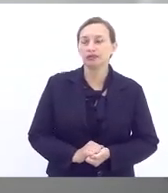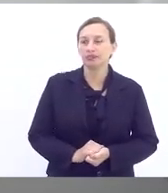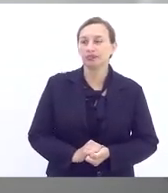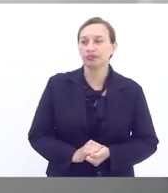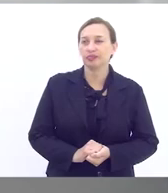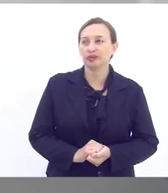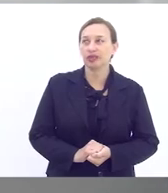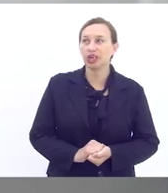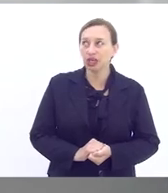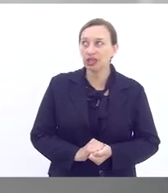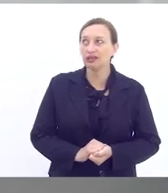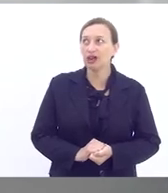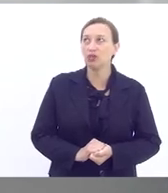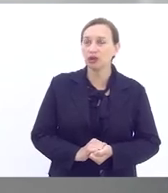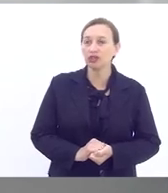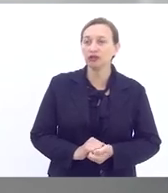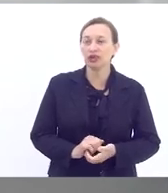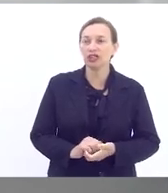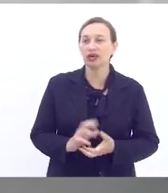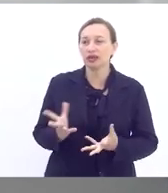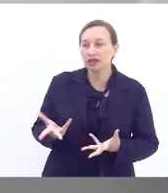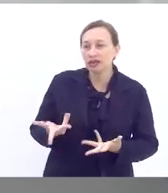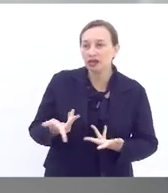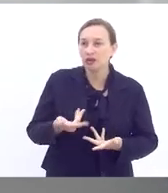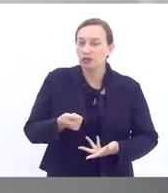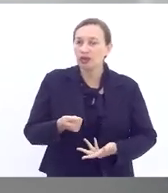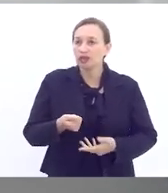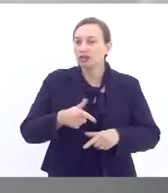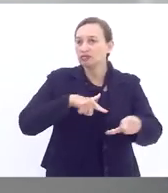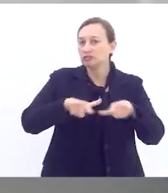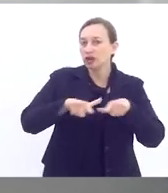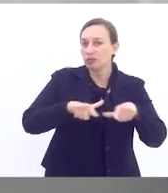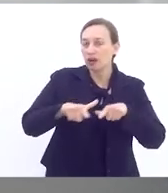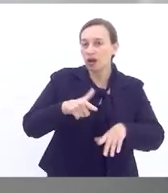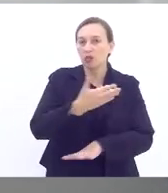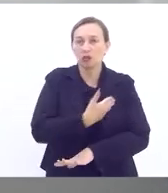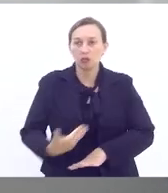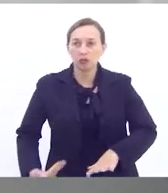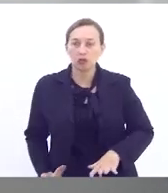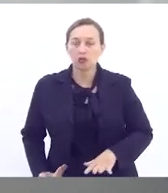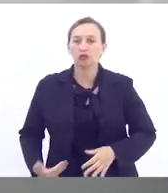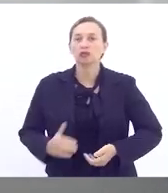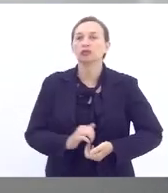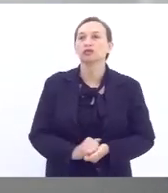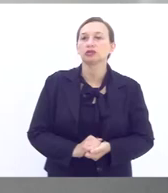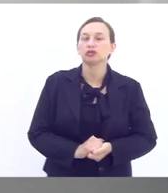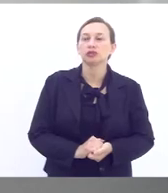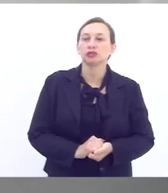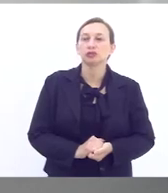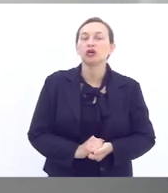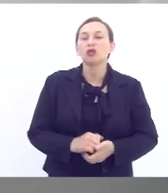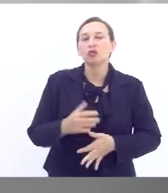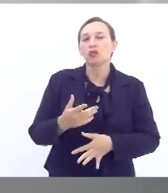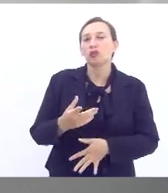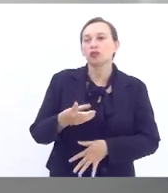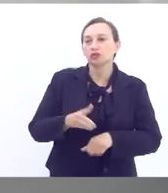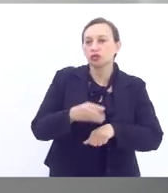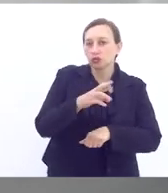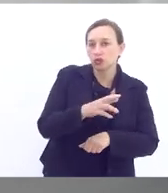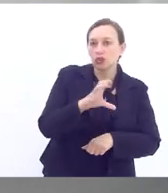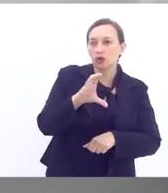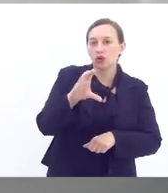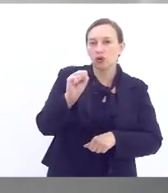do serviço público da qualidade do serviço público entender que por trás daquele com bem colocou aqui o doutor